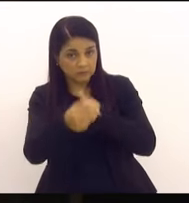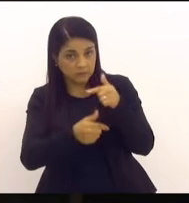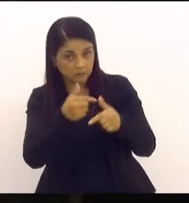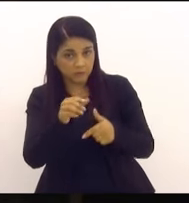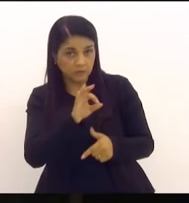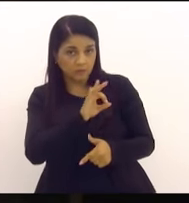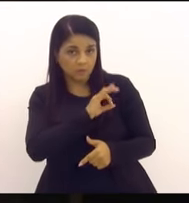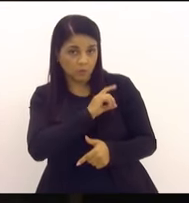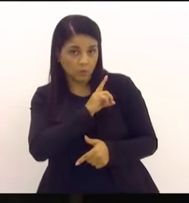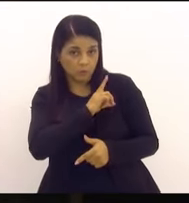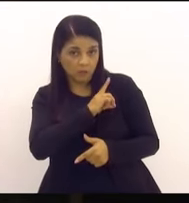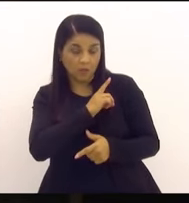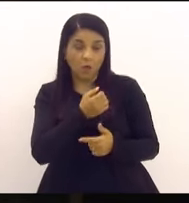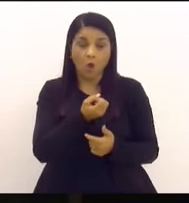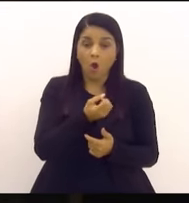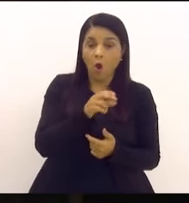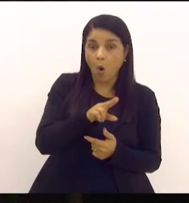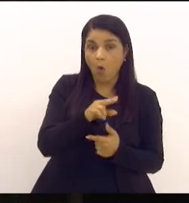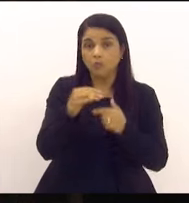na instituição.